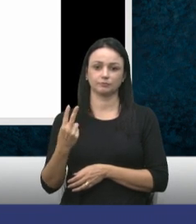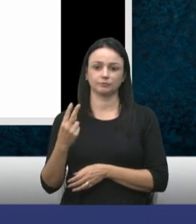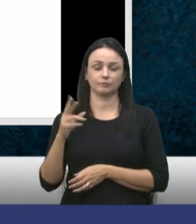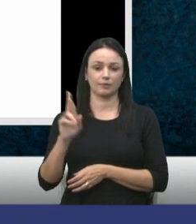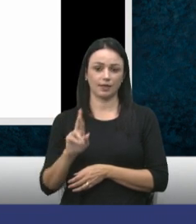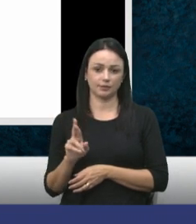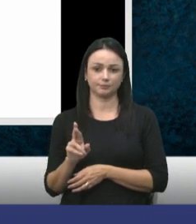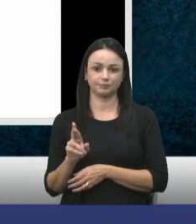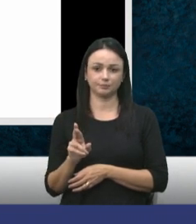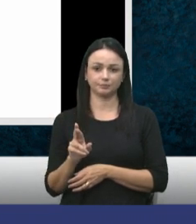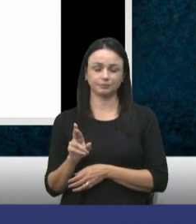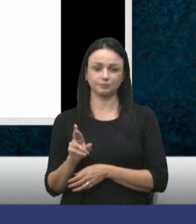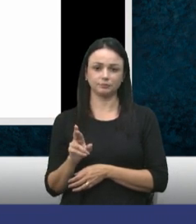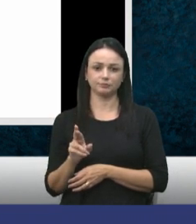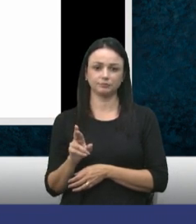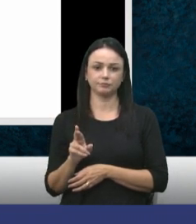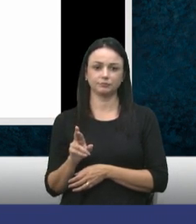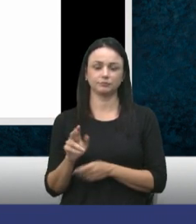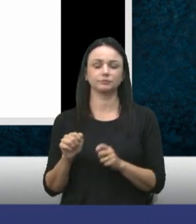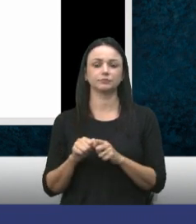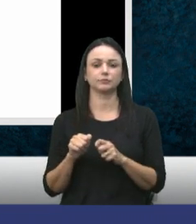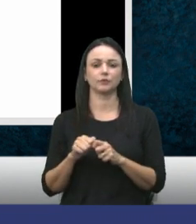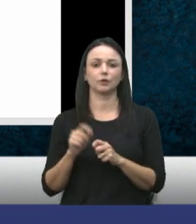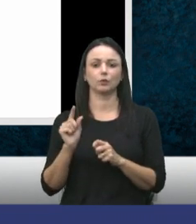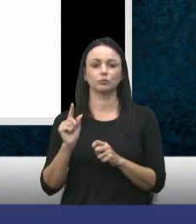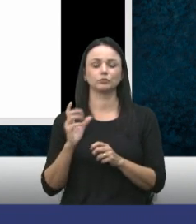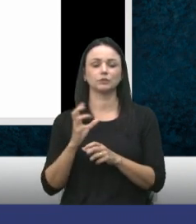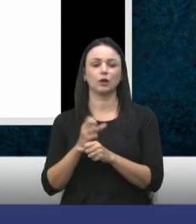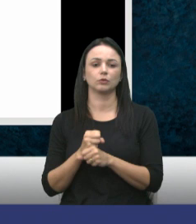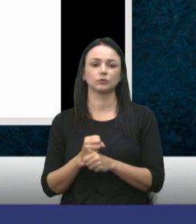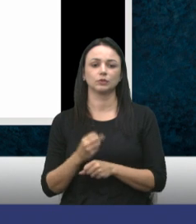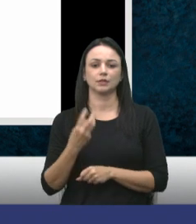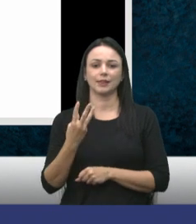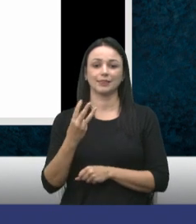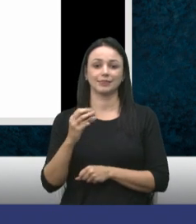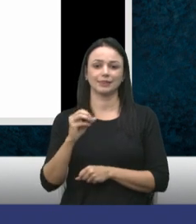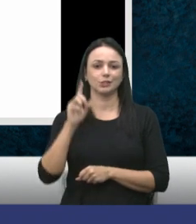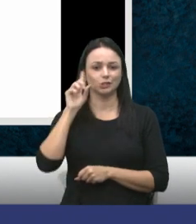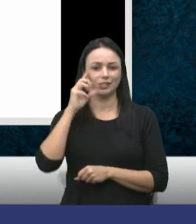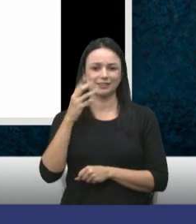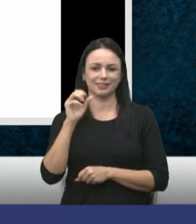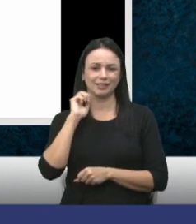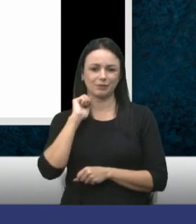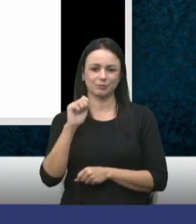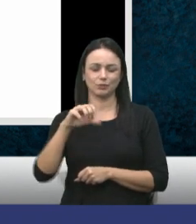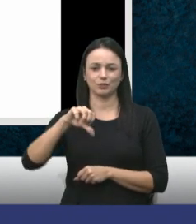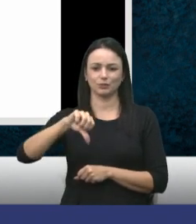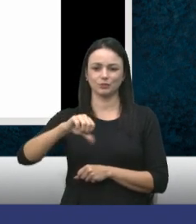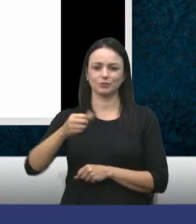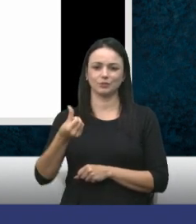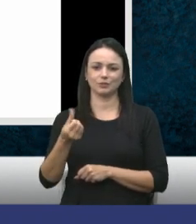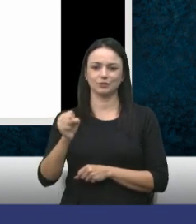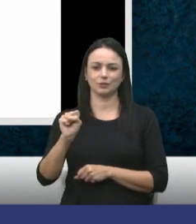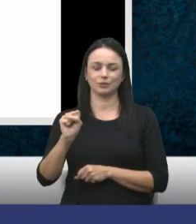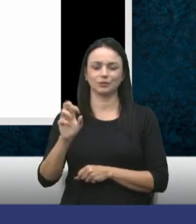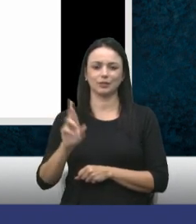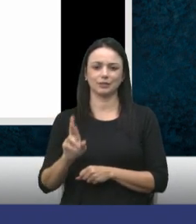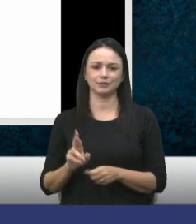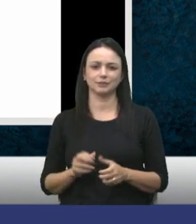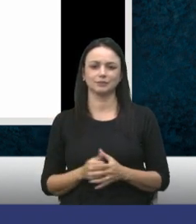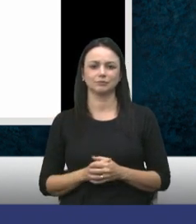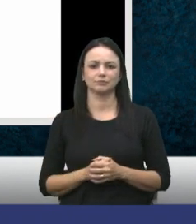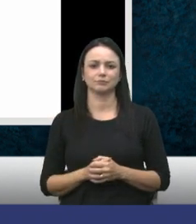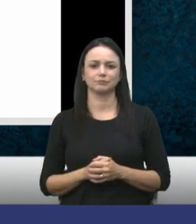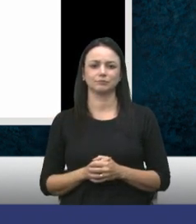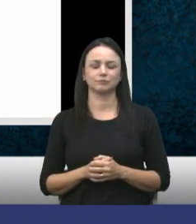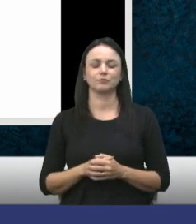649.332, fazendo um saldo em 30 de abril de 2024 de R$ 968. Quanto